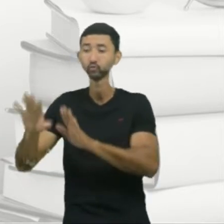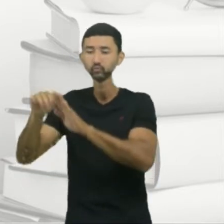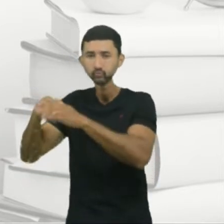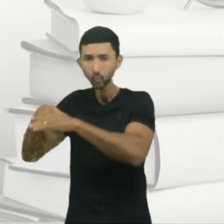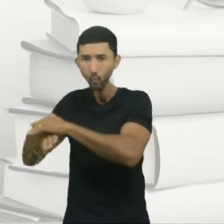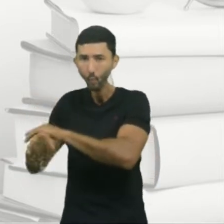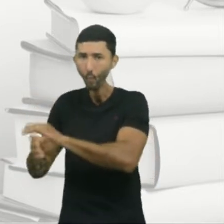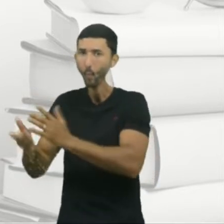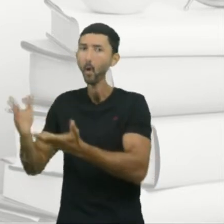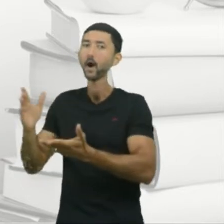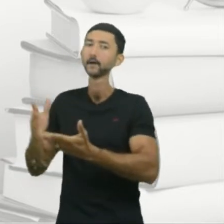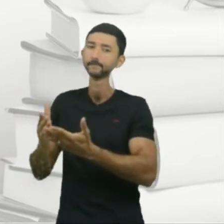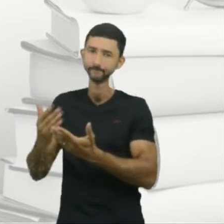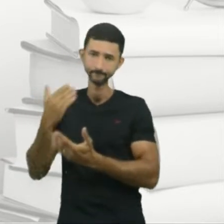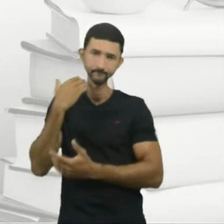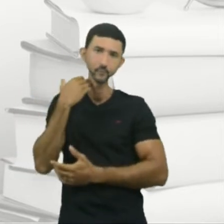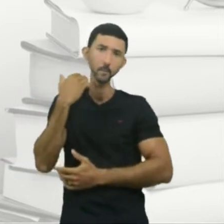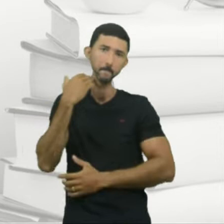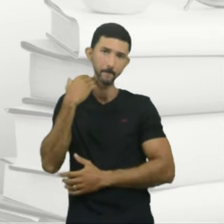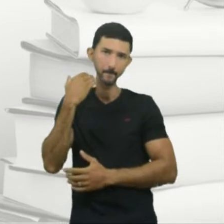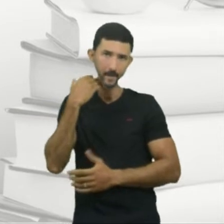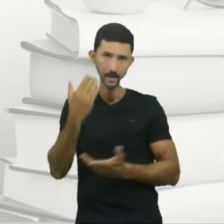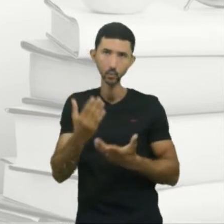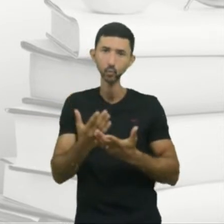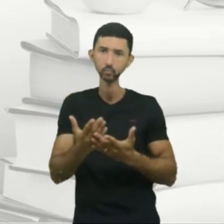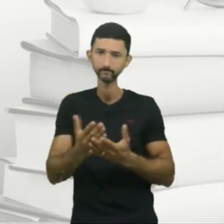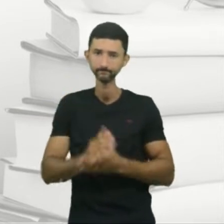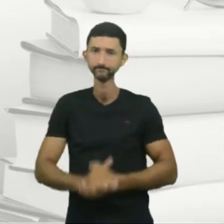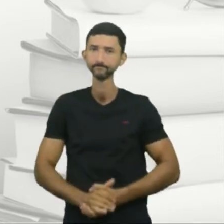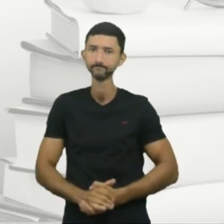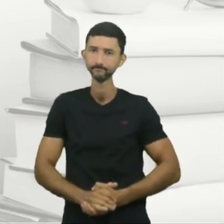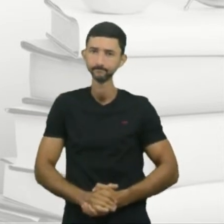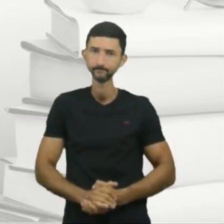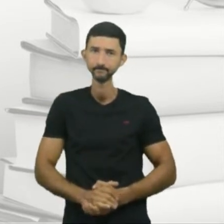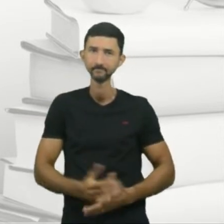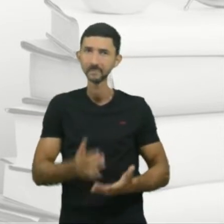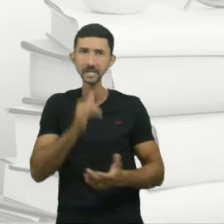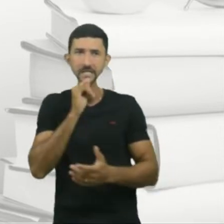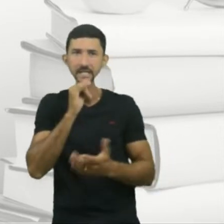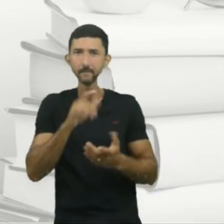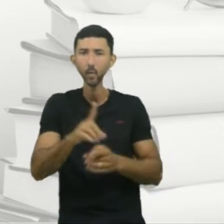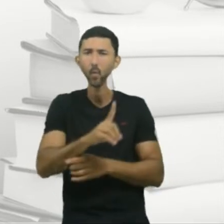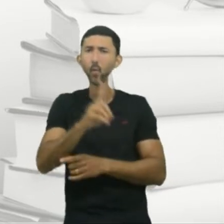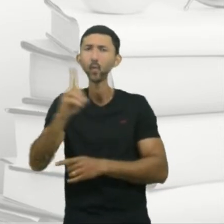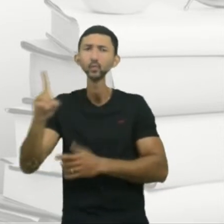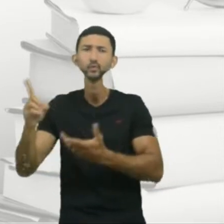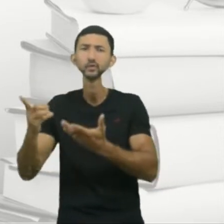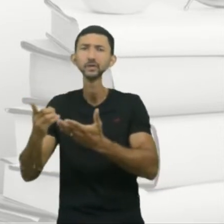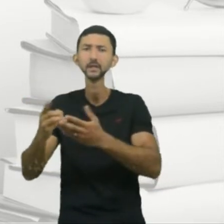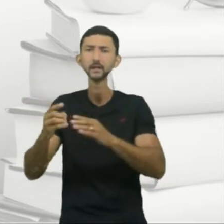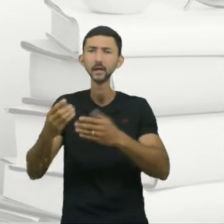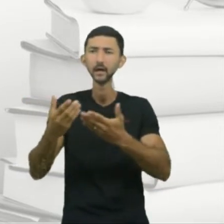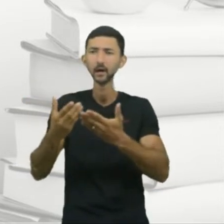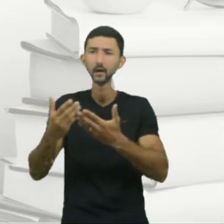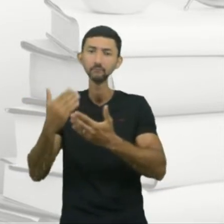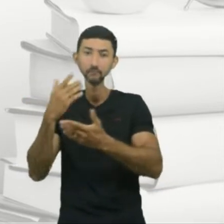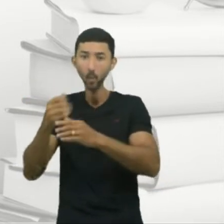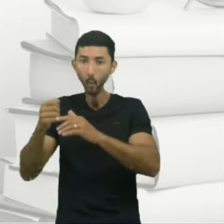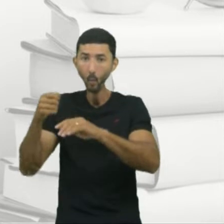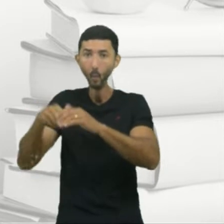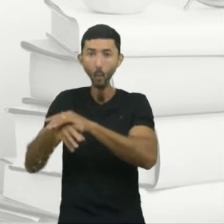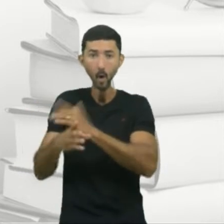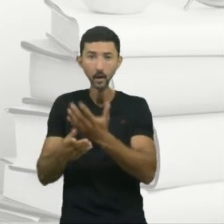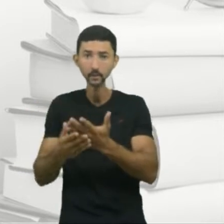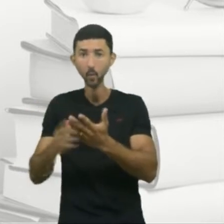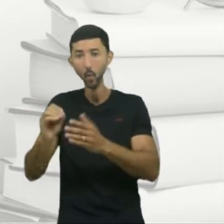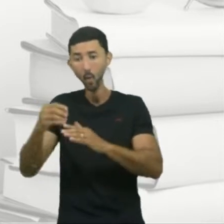depositado automaticamente em cada data de aniversário, que pode ser o dia que a conta foi aberta ou a data